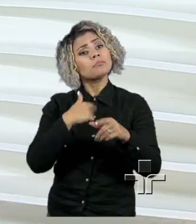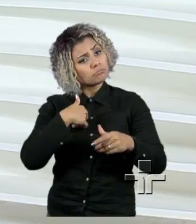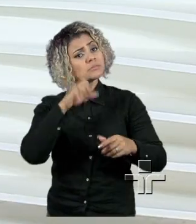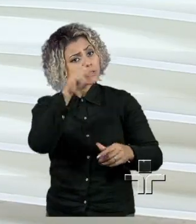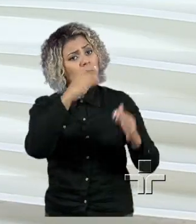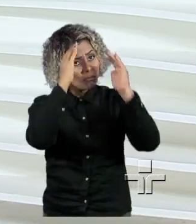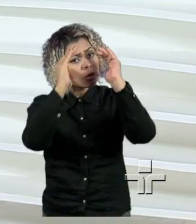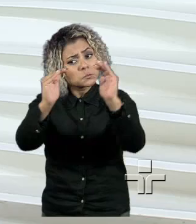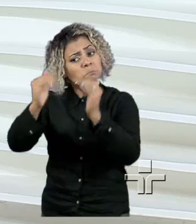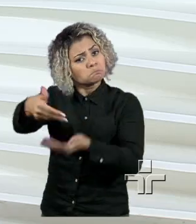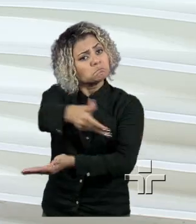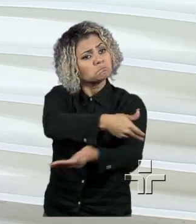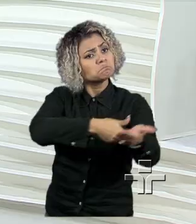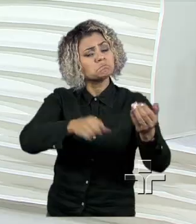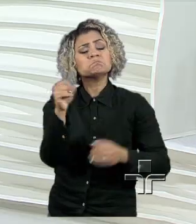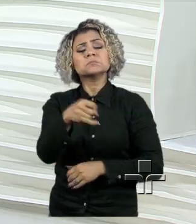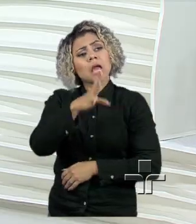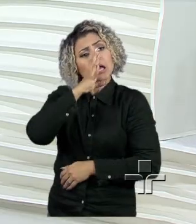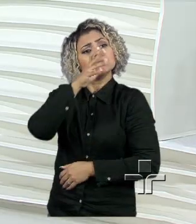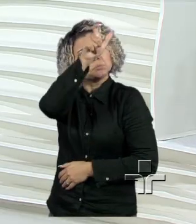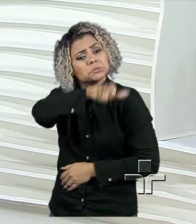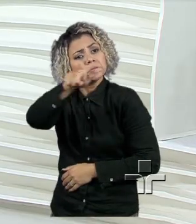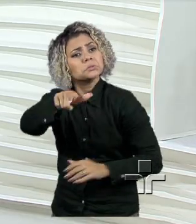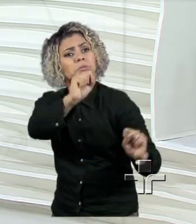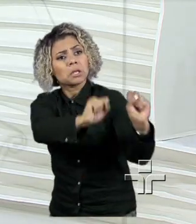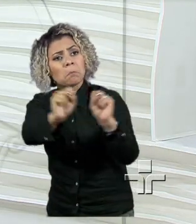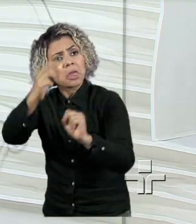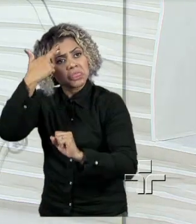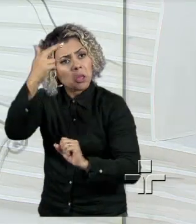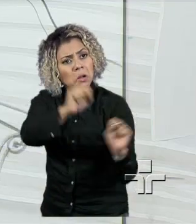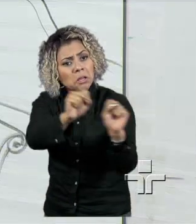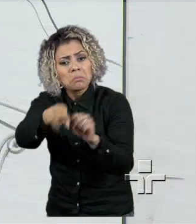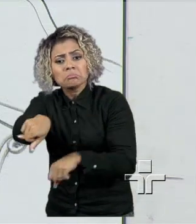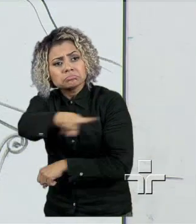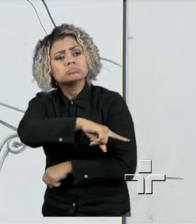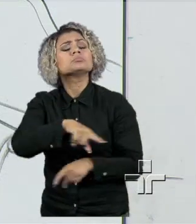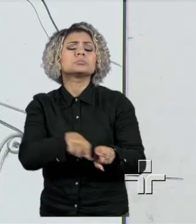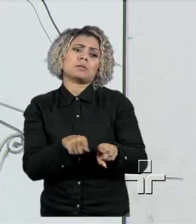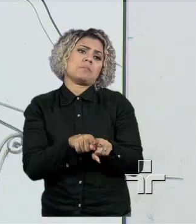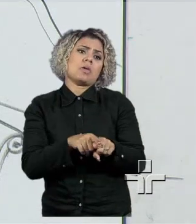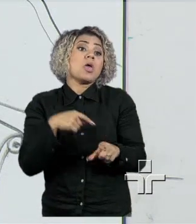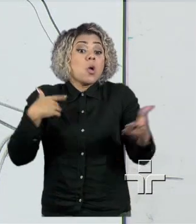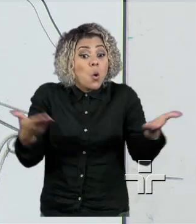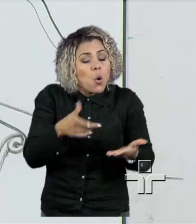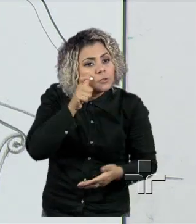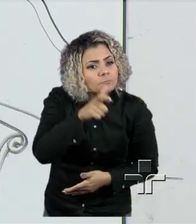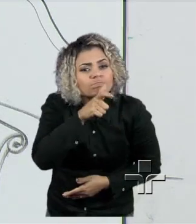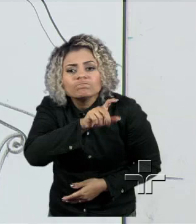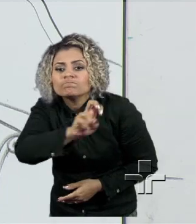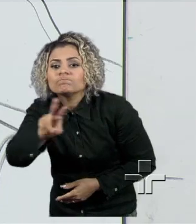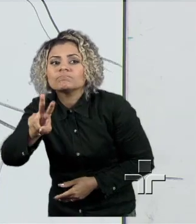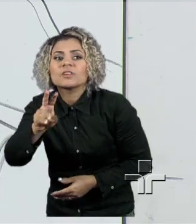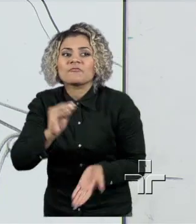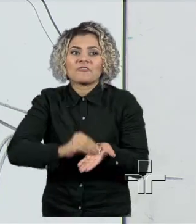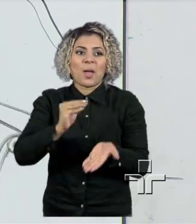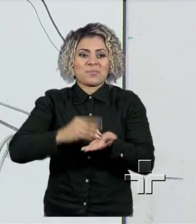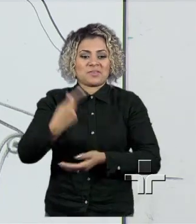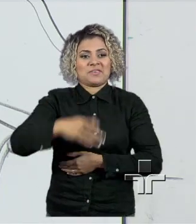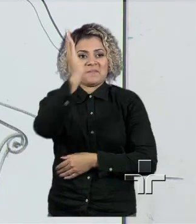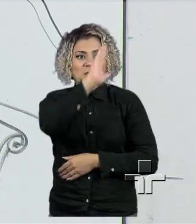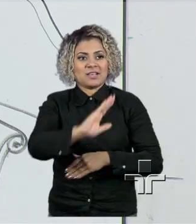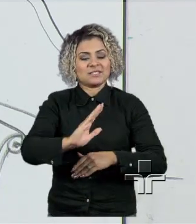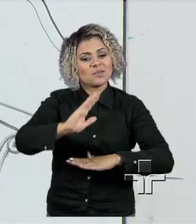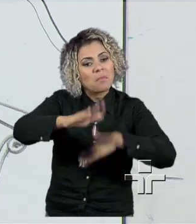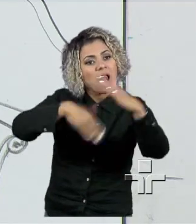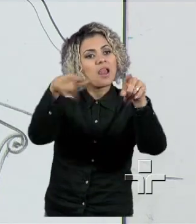Tenho certeza que é mútua, se respeita essa admiração. E hoje a gente tem uma visão de que tem muito que fazer no Brasil, muito que desenvolver o consumo